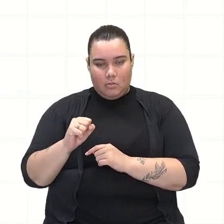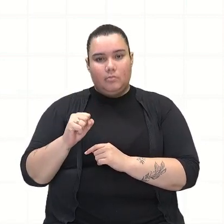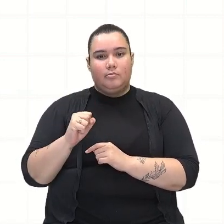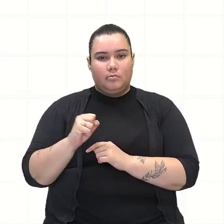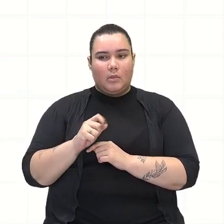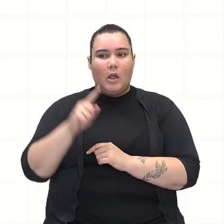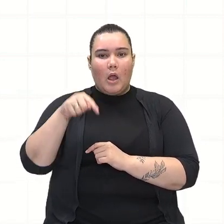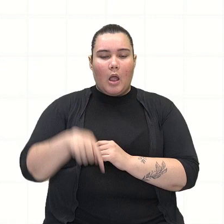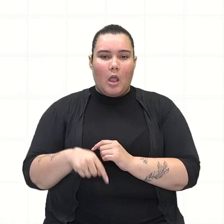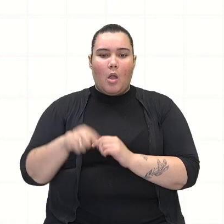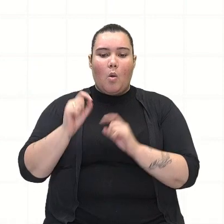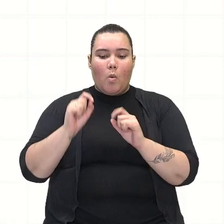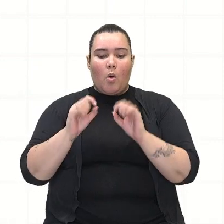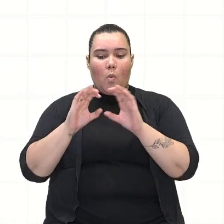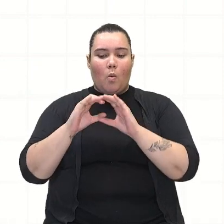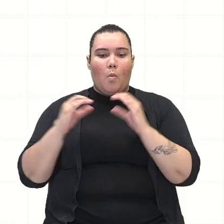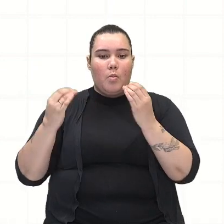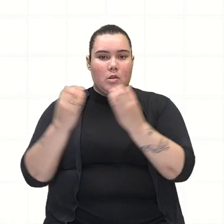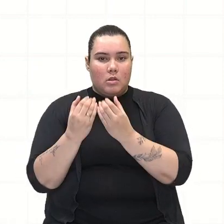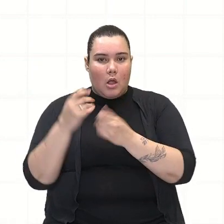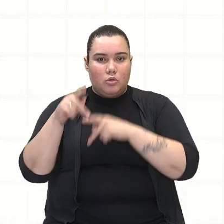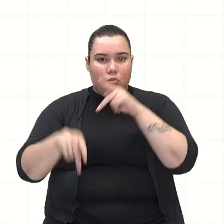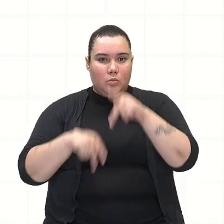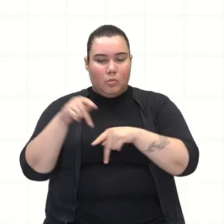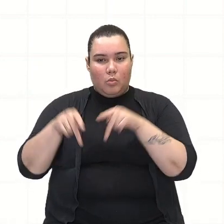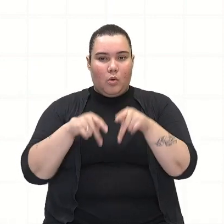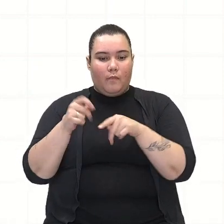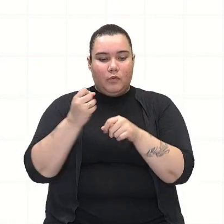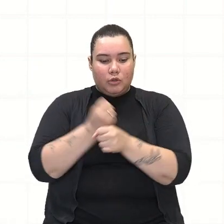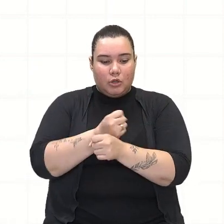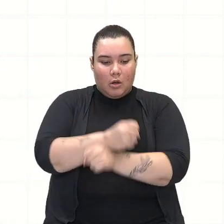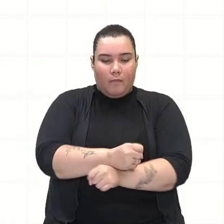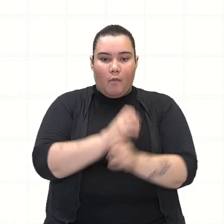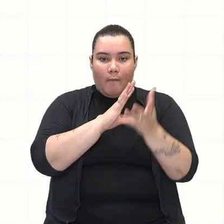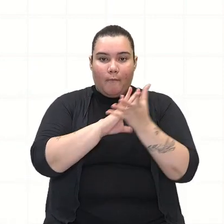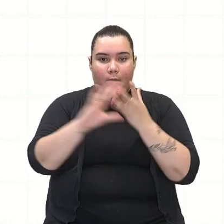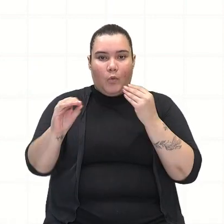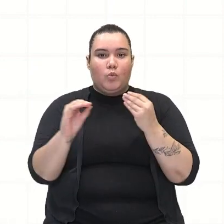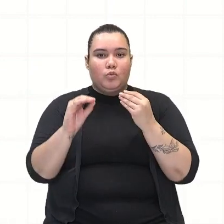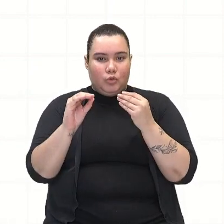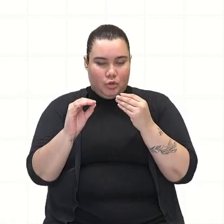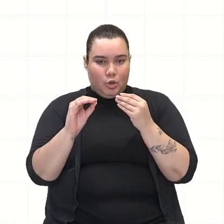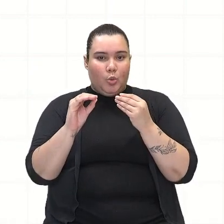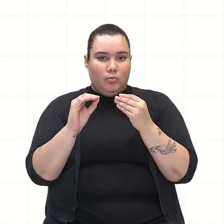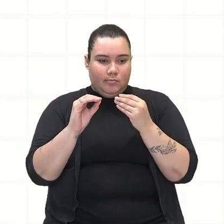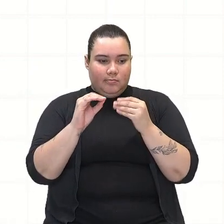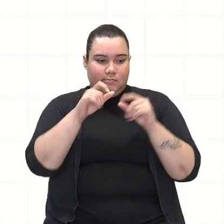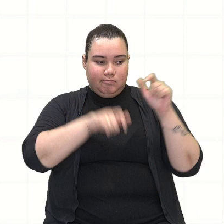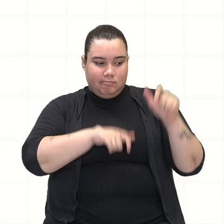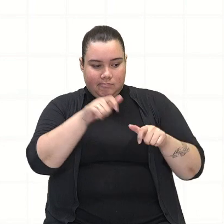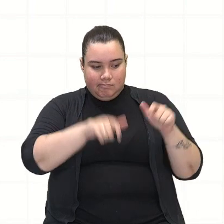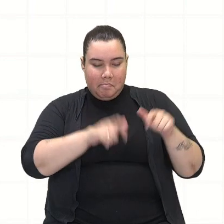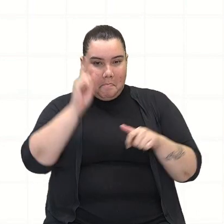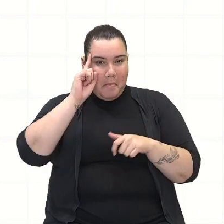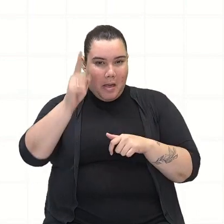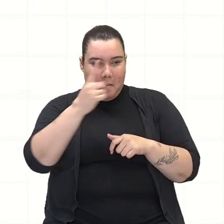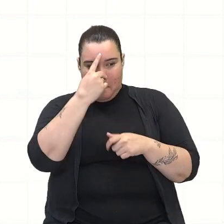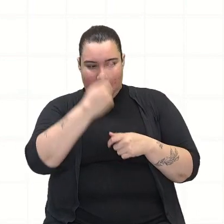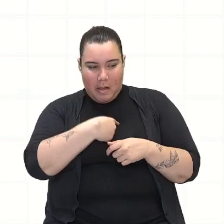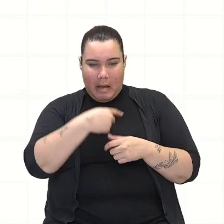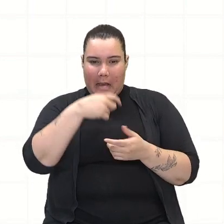por escravizados que fugiam da opressão, fugiam da violência dos senhores de engenho, de